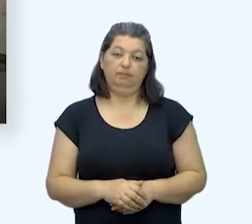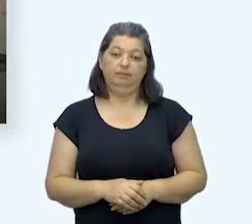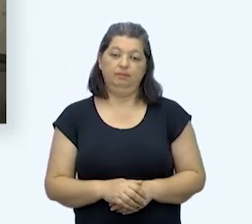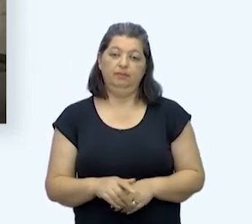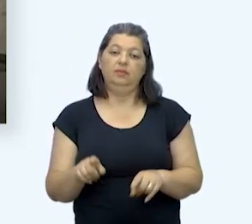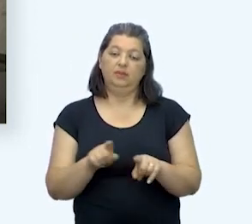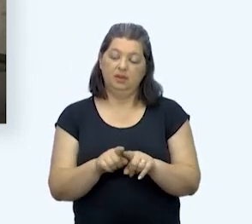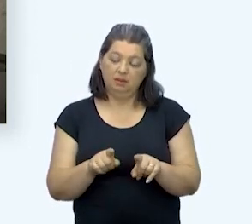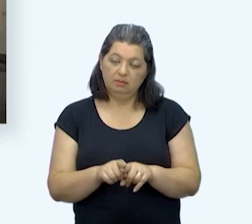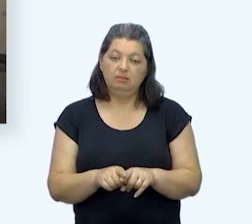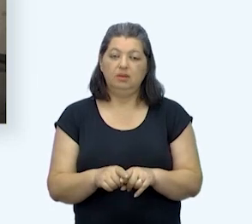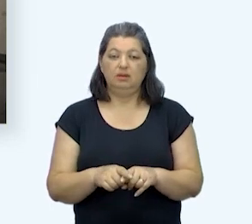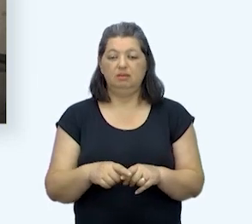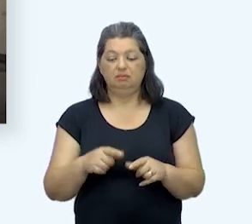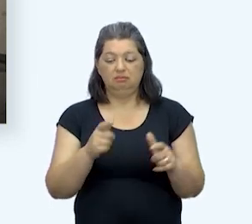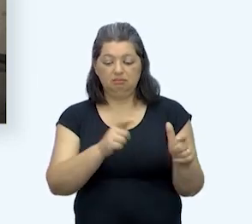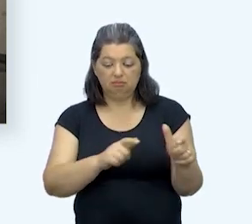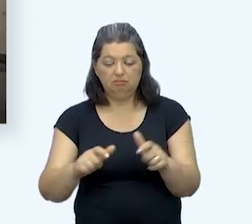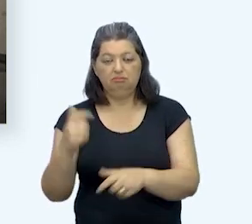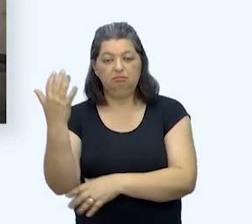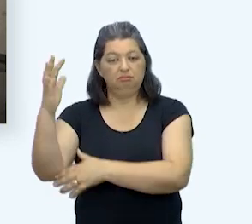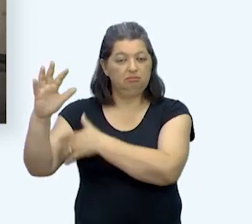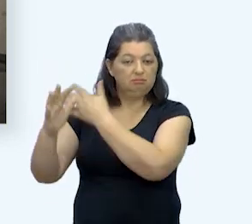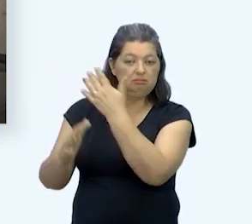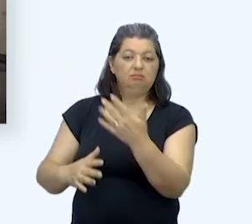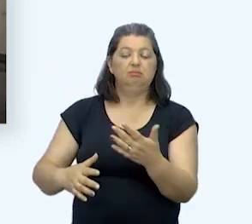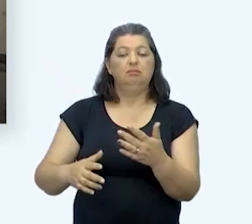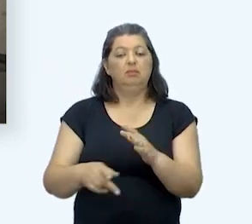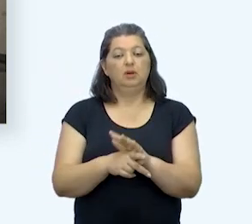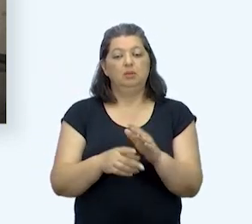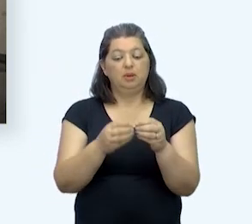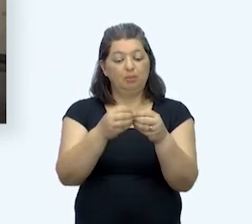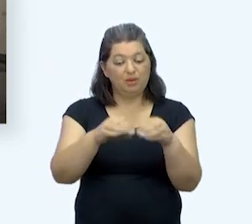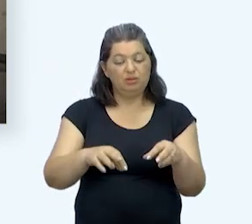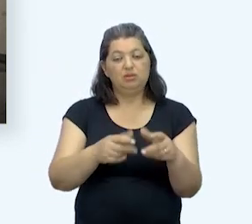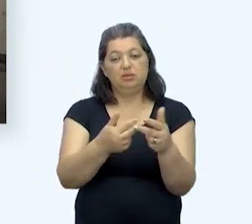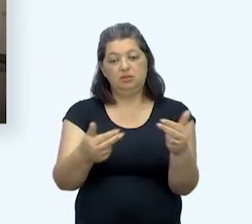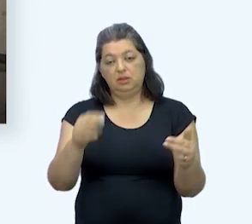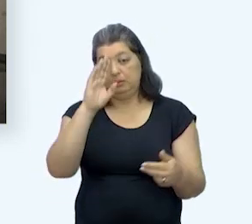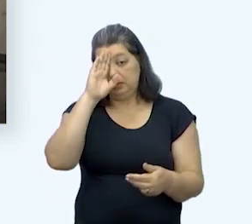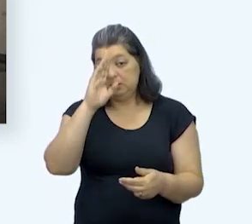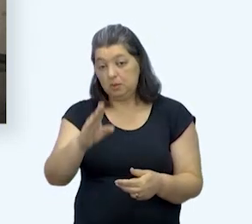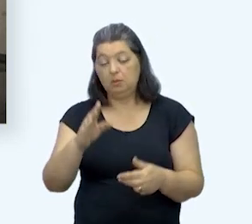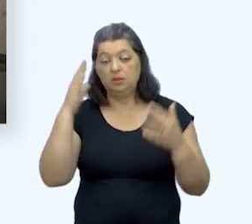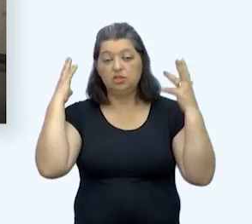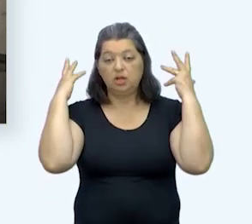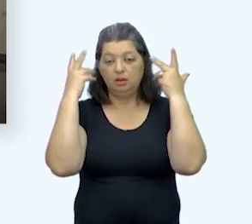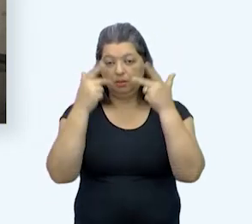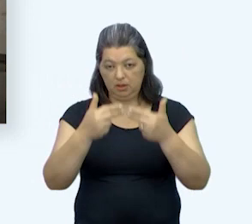o meio ambiente e causam diversos prejuízos, especialmente aos animais.